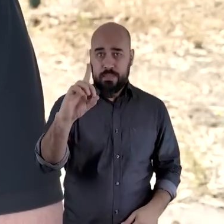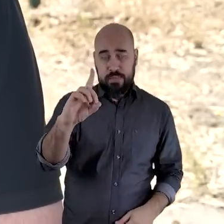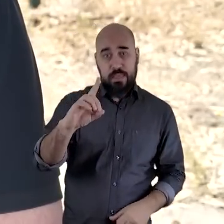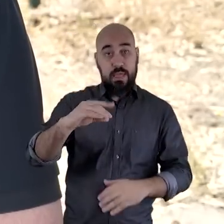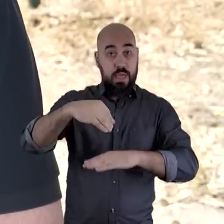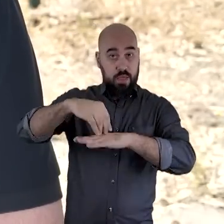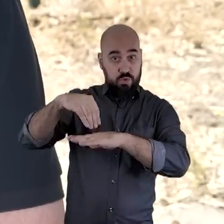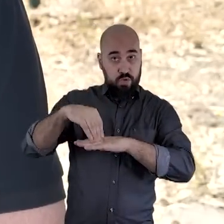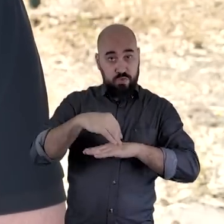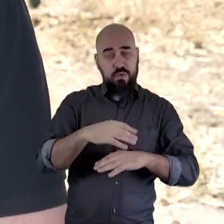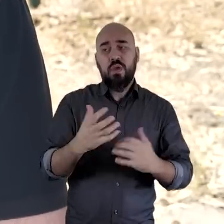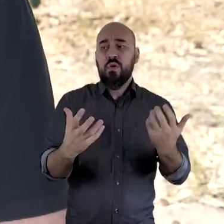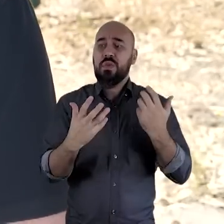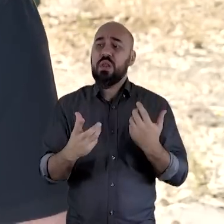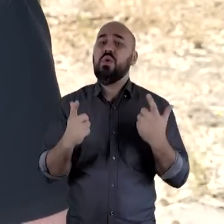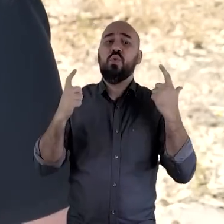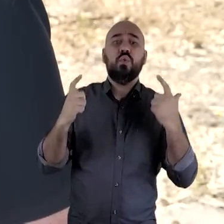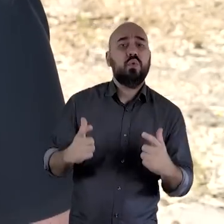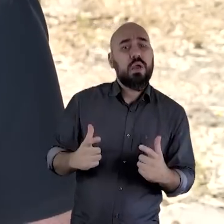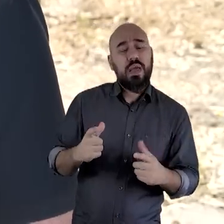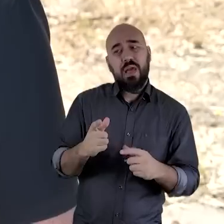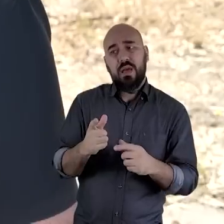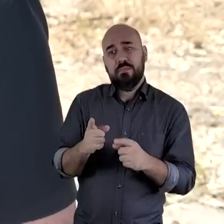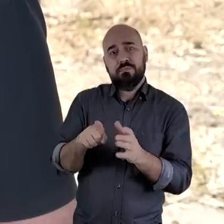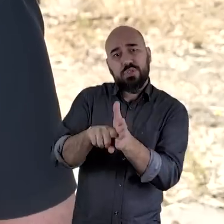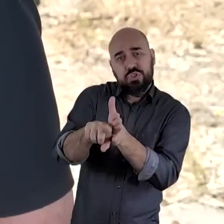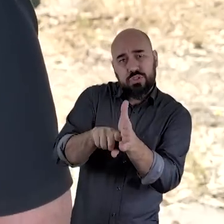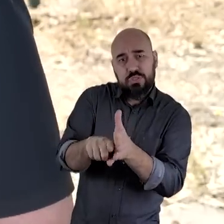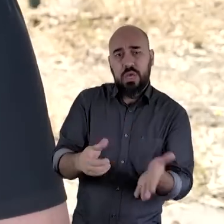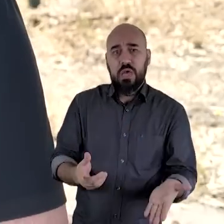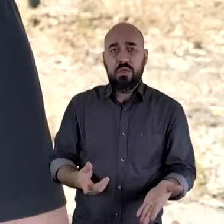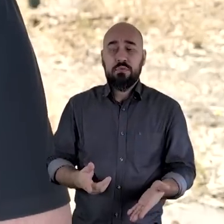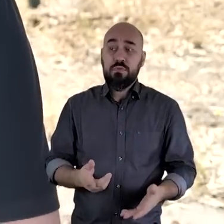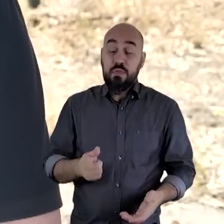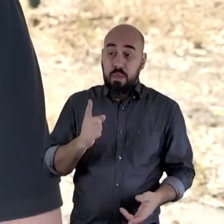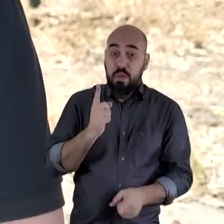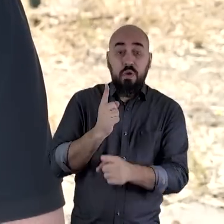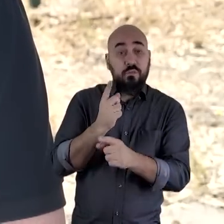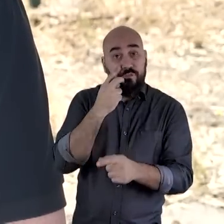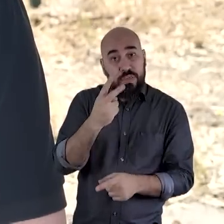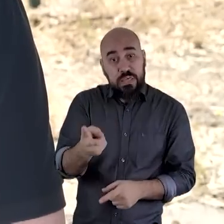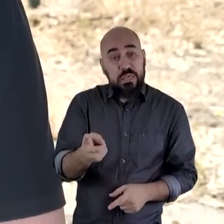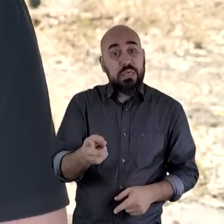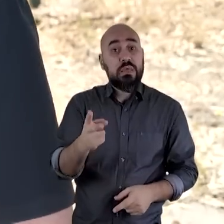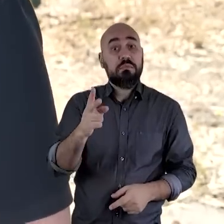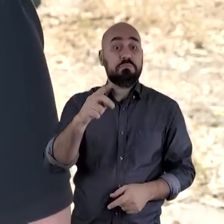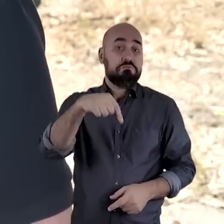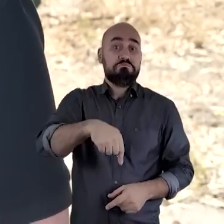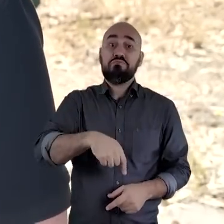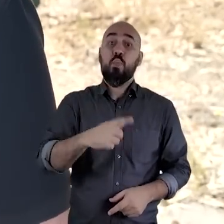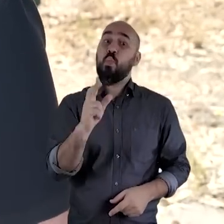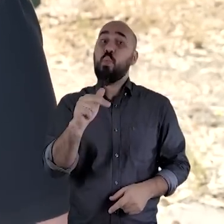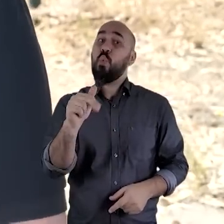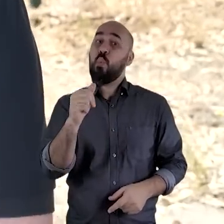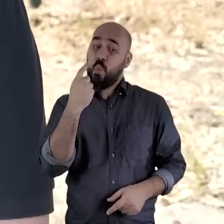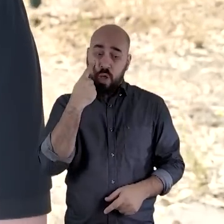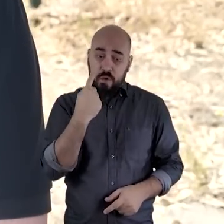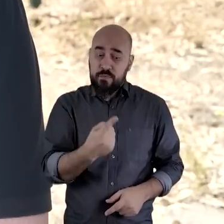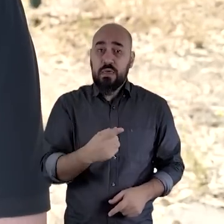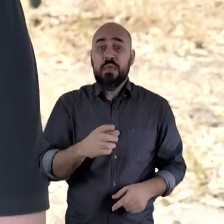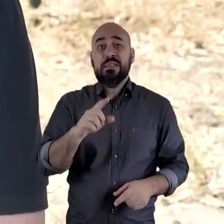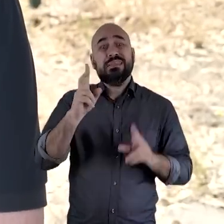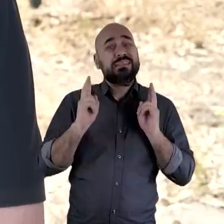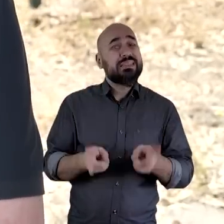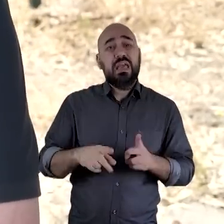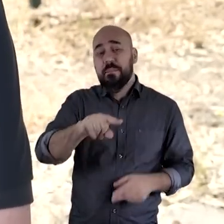para pesquisar, escavar, e vi que Betsaida não tinha sido identificada ainda. Sempre foi um ponto de interrogação